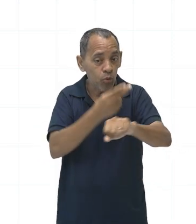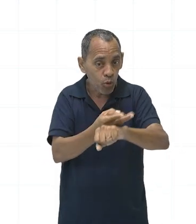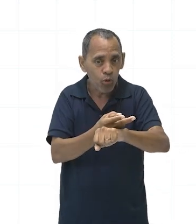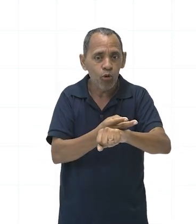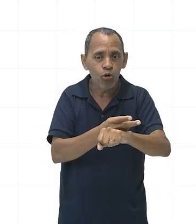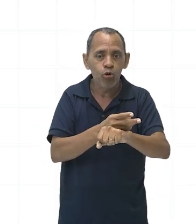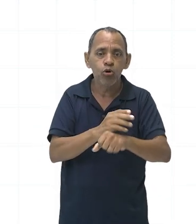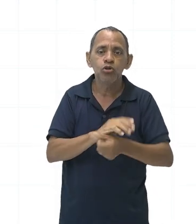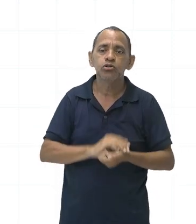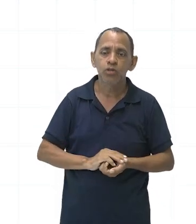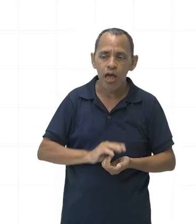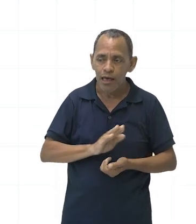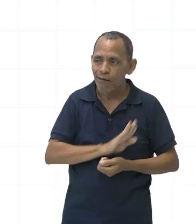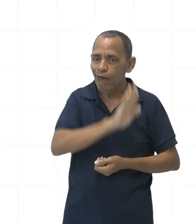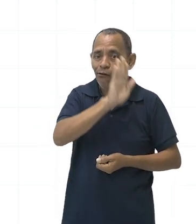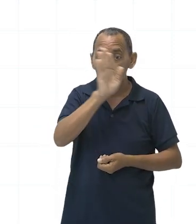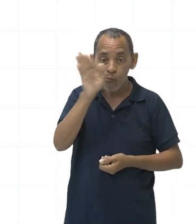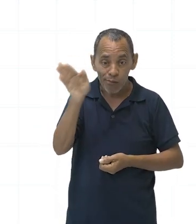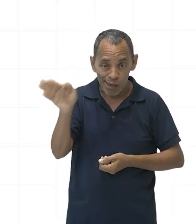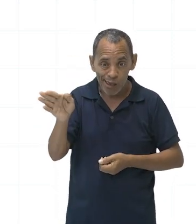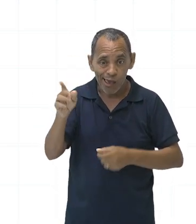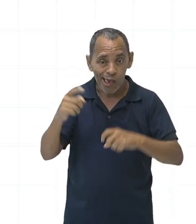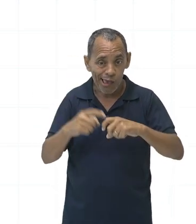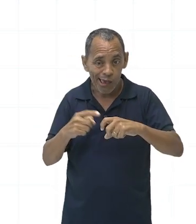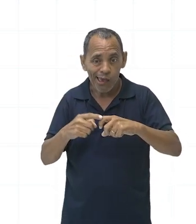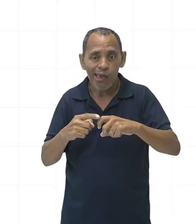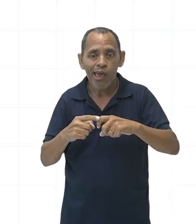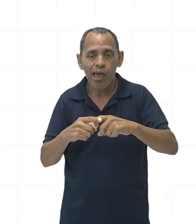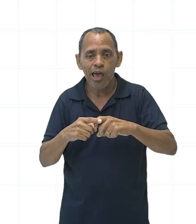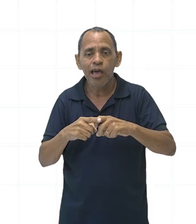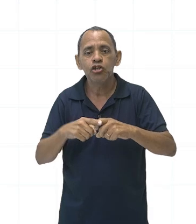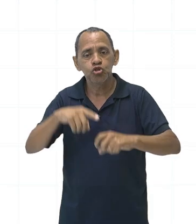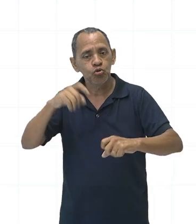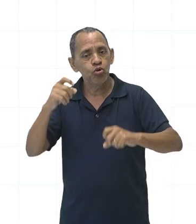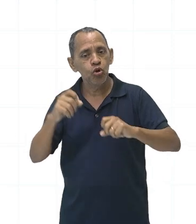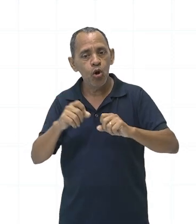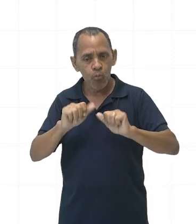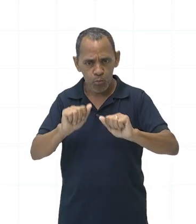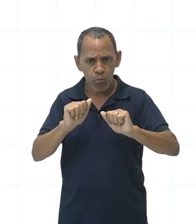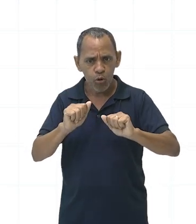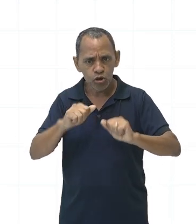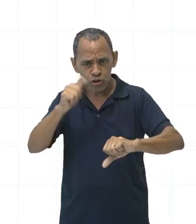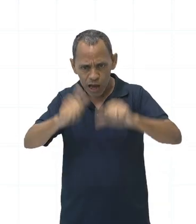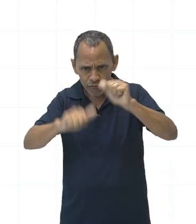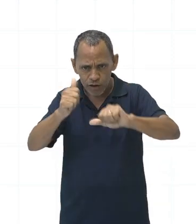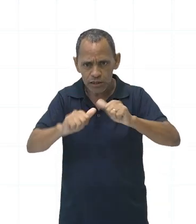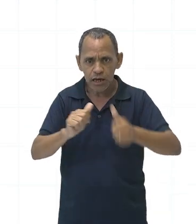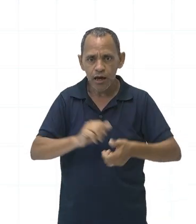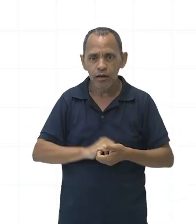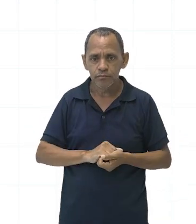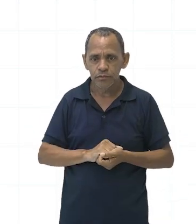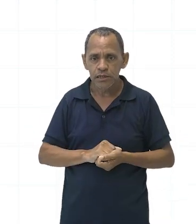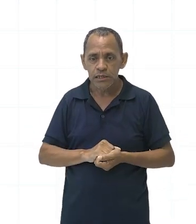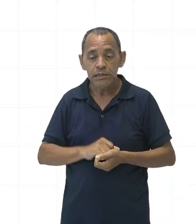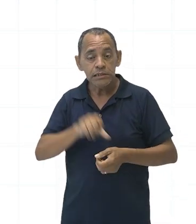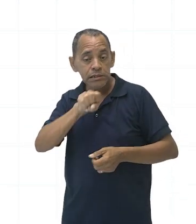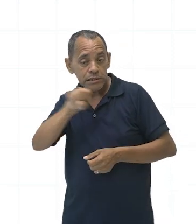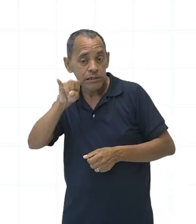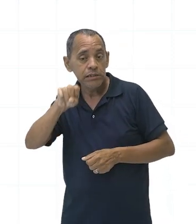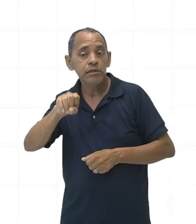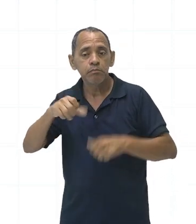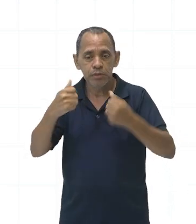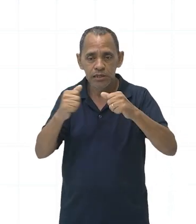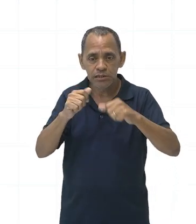avaliar o corte e realizar uma sutura, caso seja necessário, tá bom? E se ocorreu a sutura,